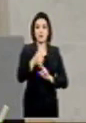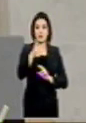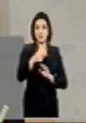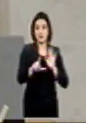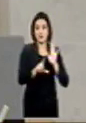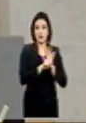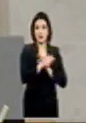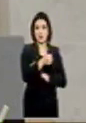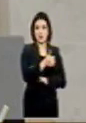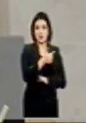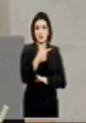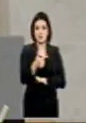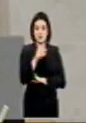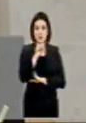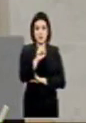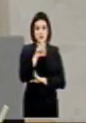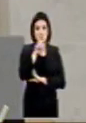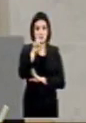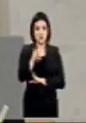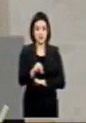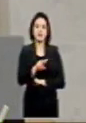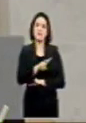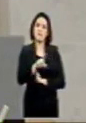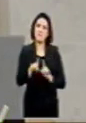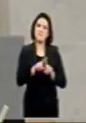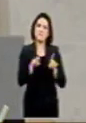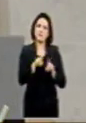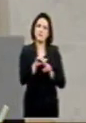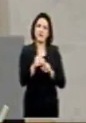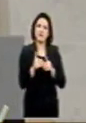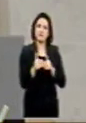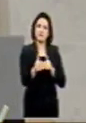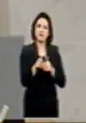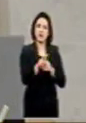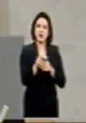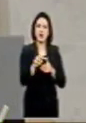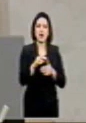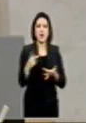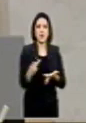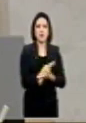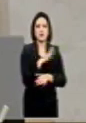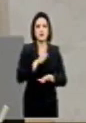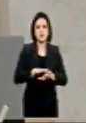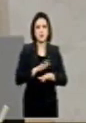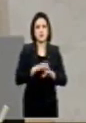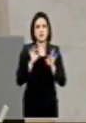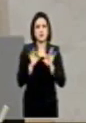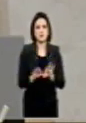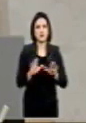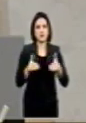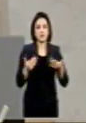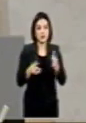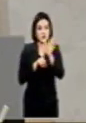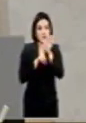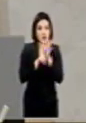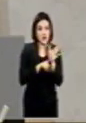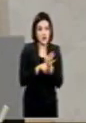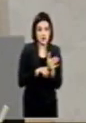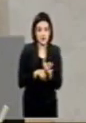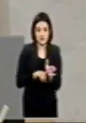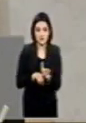12.850. Mas isso será feito no momento próprio, adequado, quando a investigação